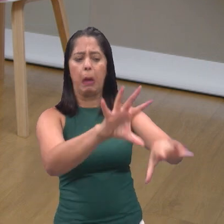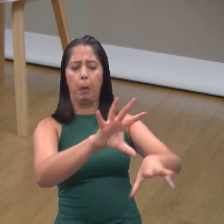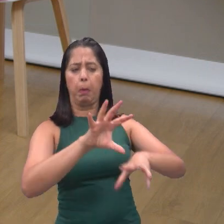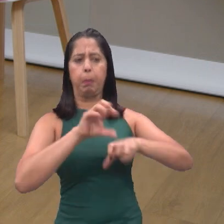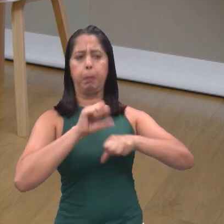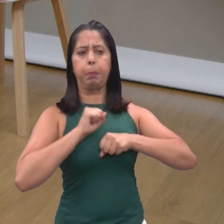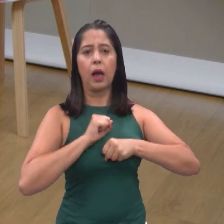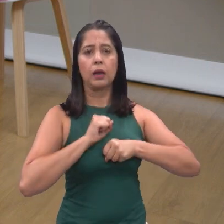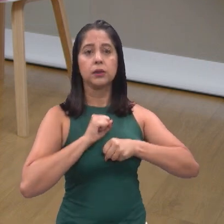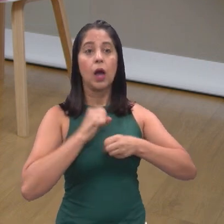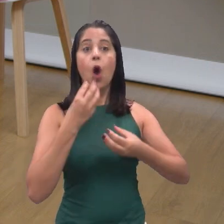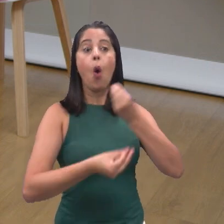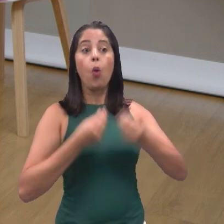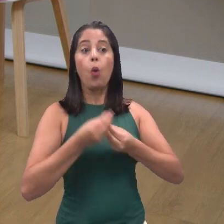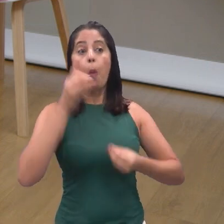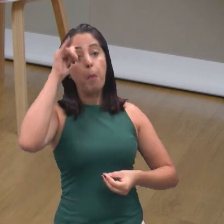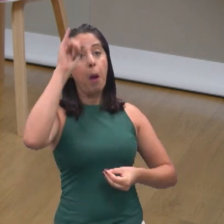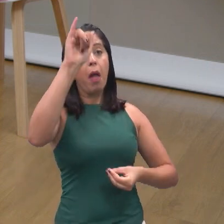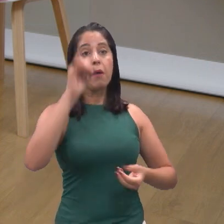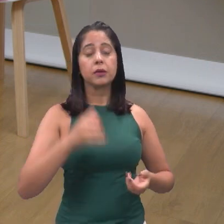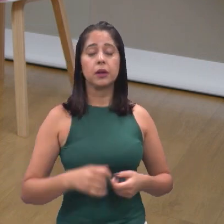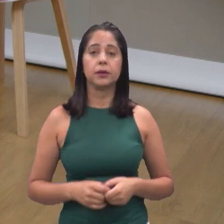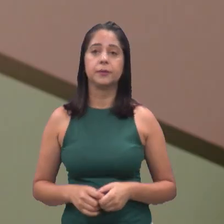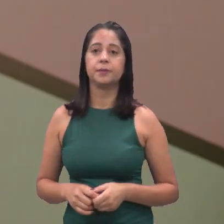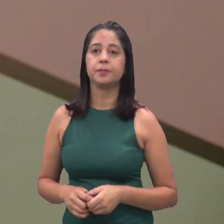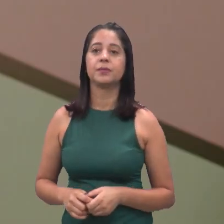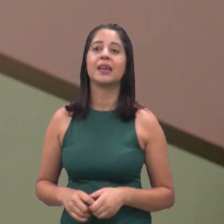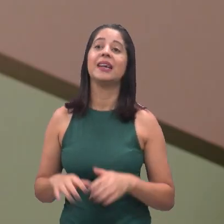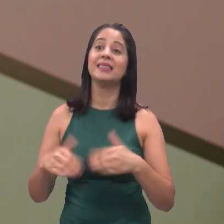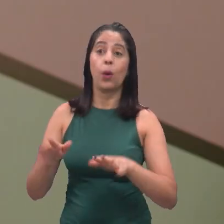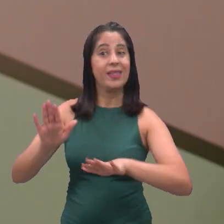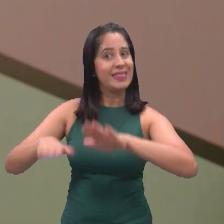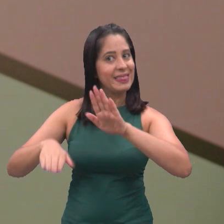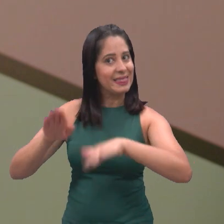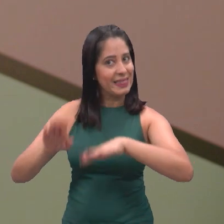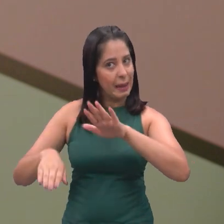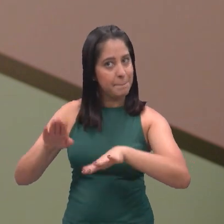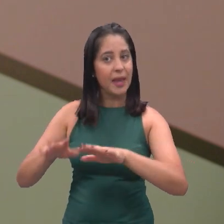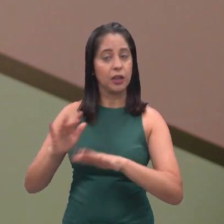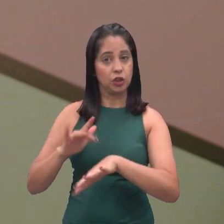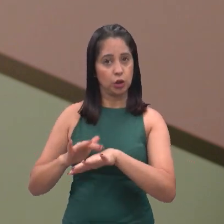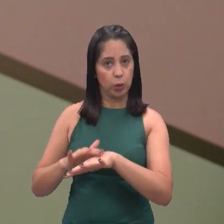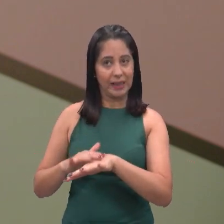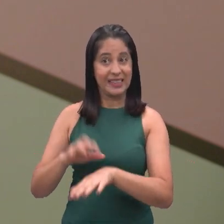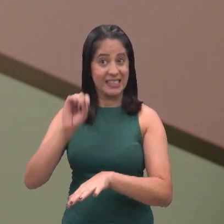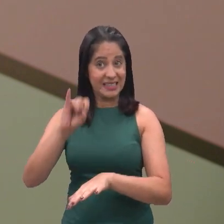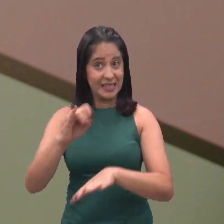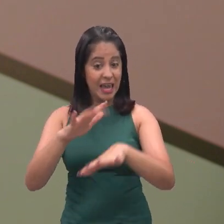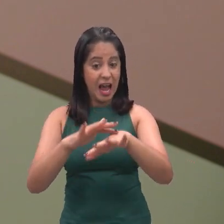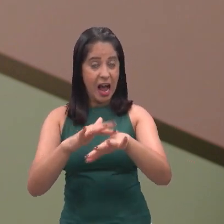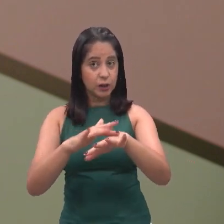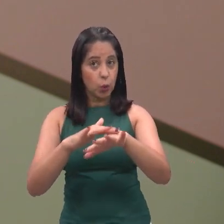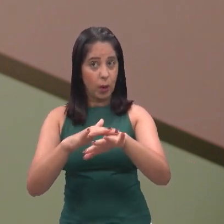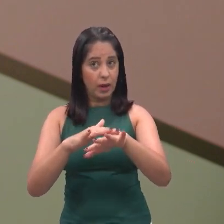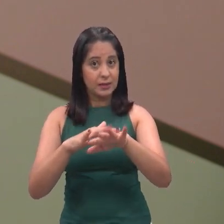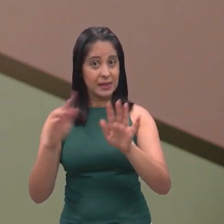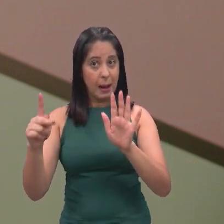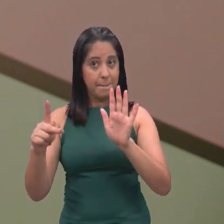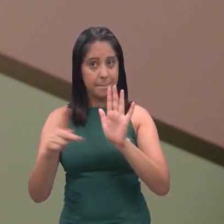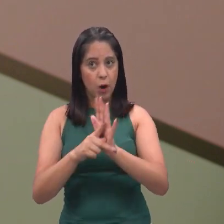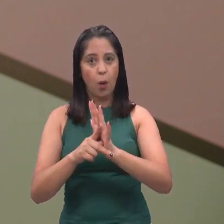verdade, para evitar essa transmissão? Então, depende de como a doença é transmitida. Se ela é transmitida pelo contato,